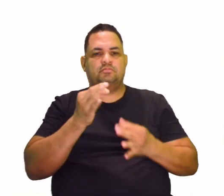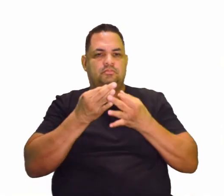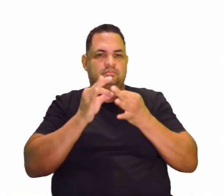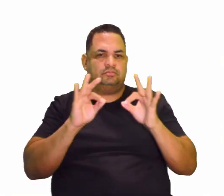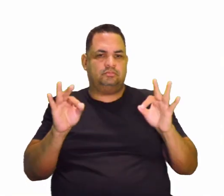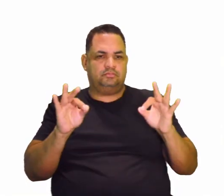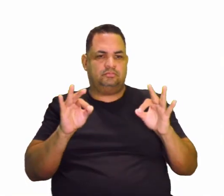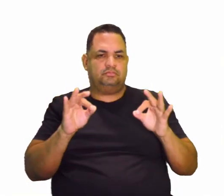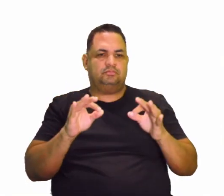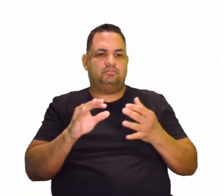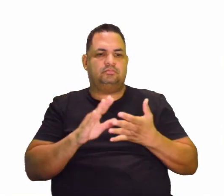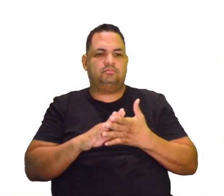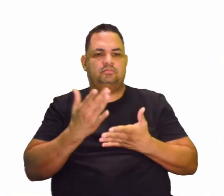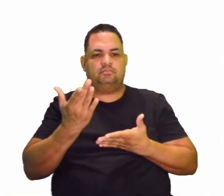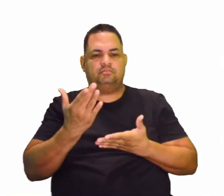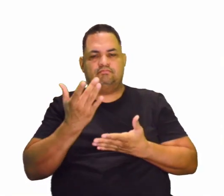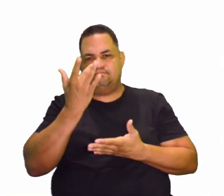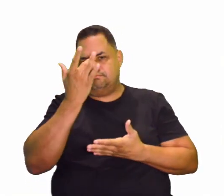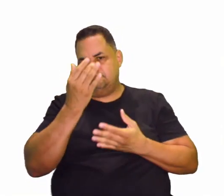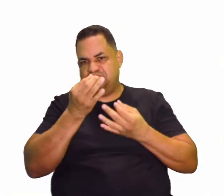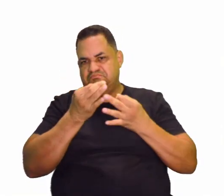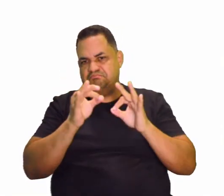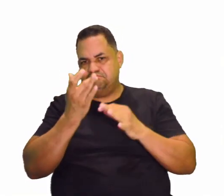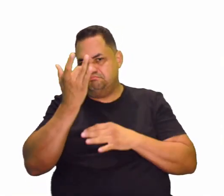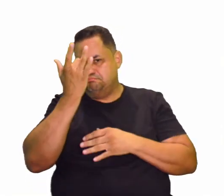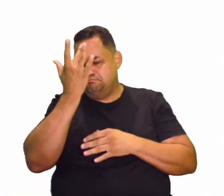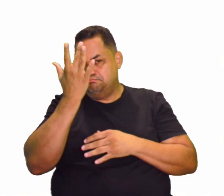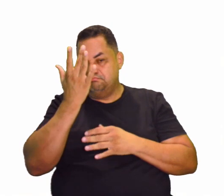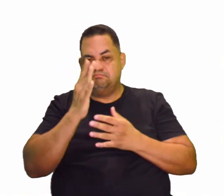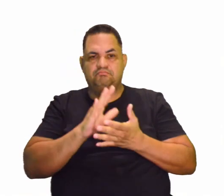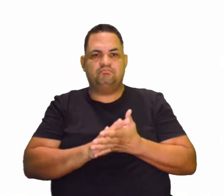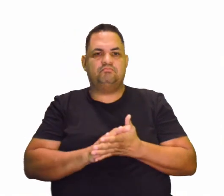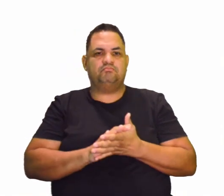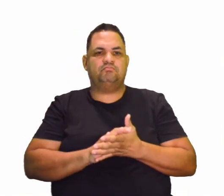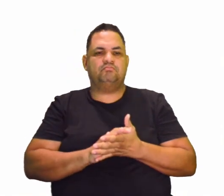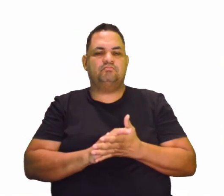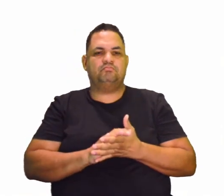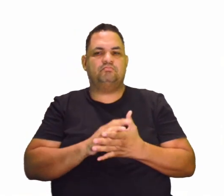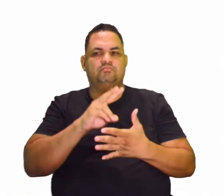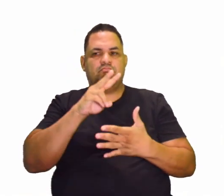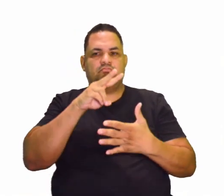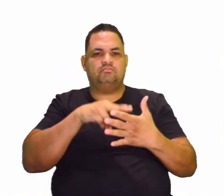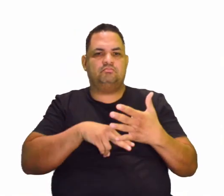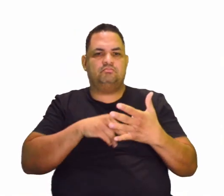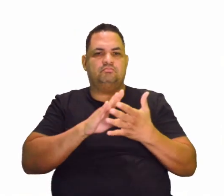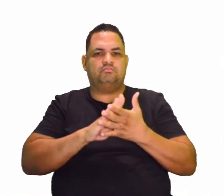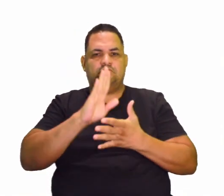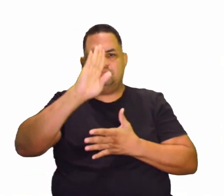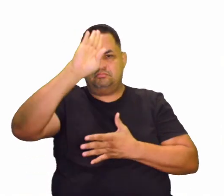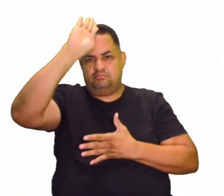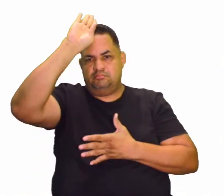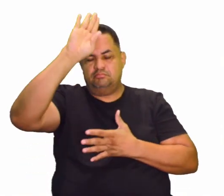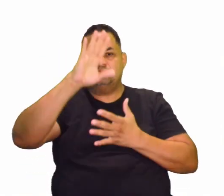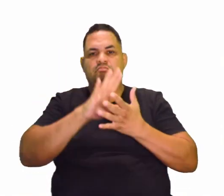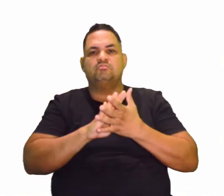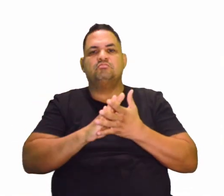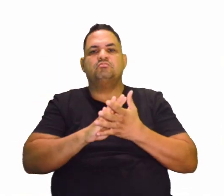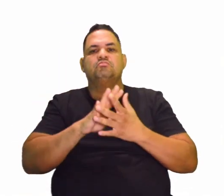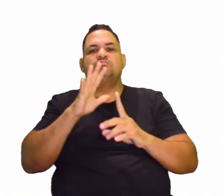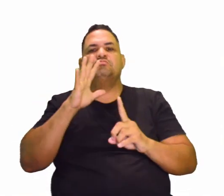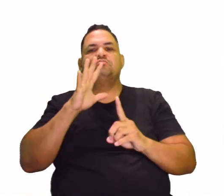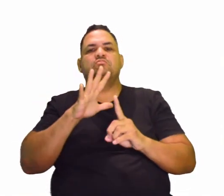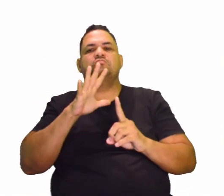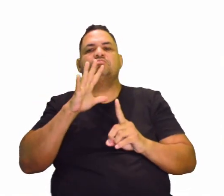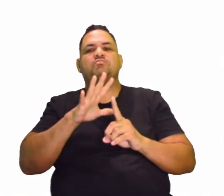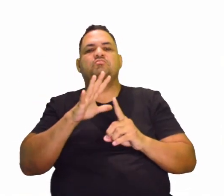de nível simples. Então, vamos à leitura. Os romanos se inspiraram por várias vezes na